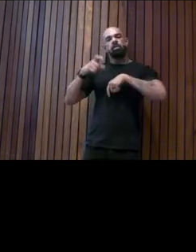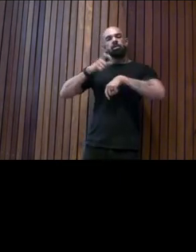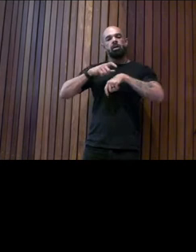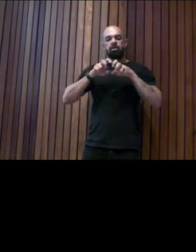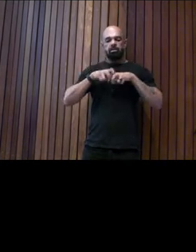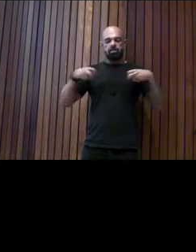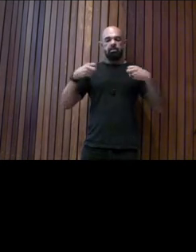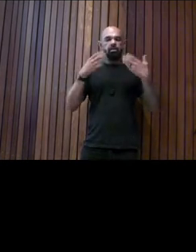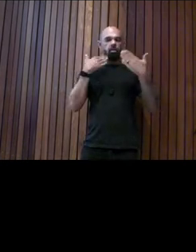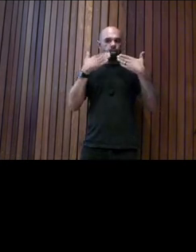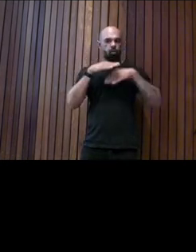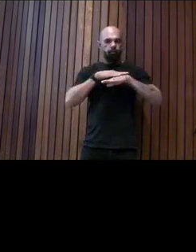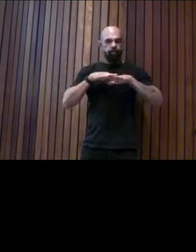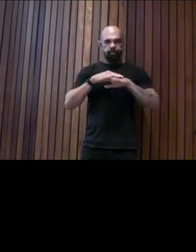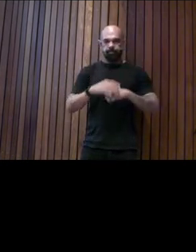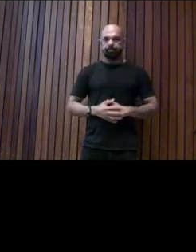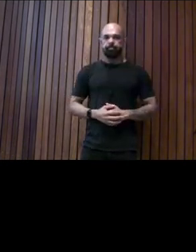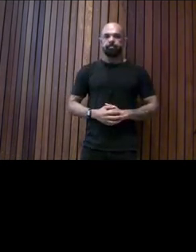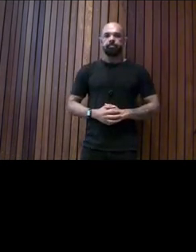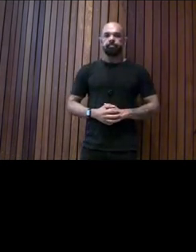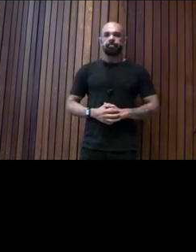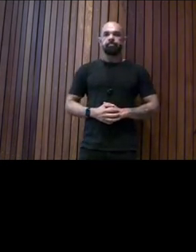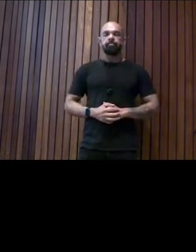de conversa.